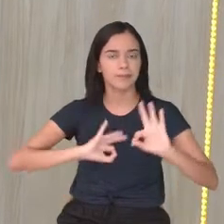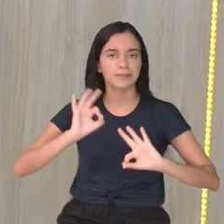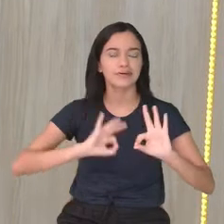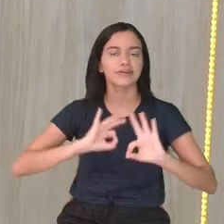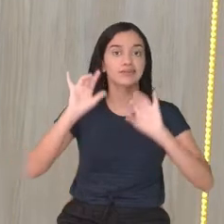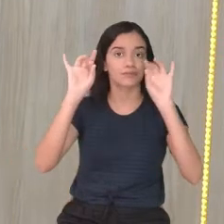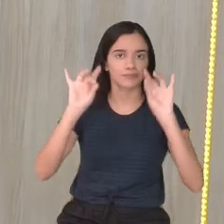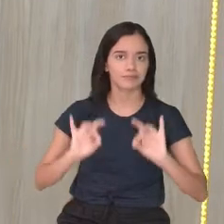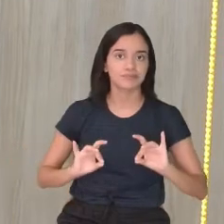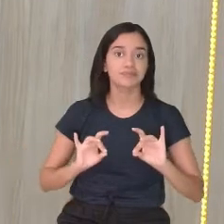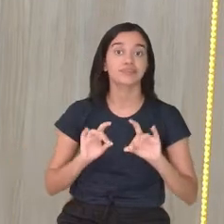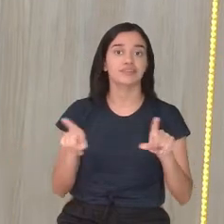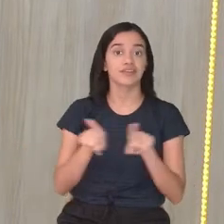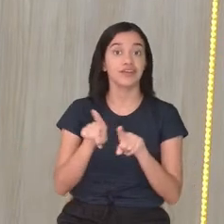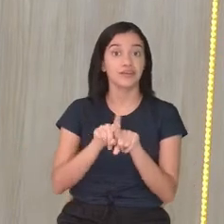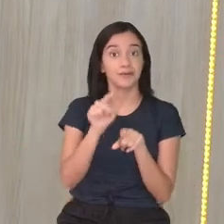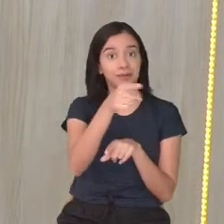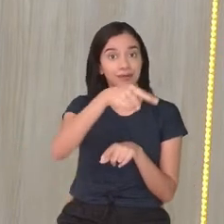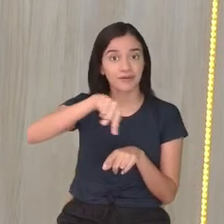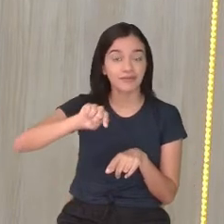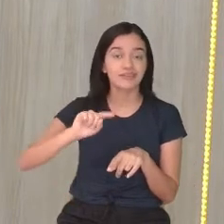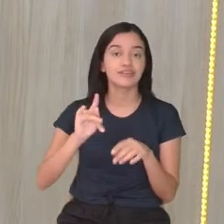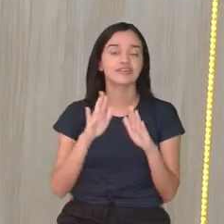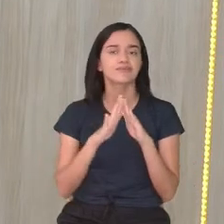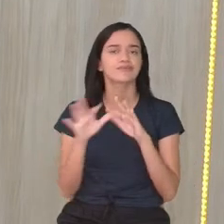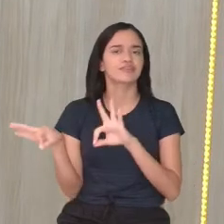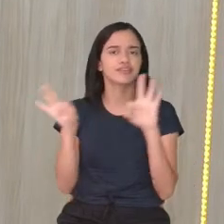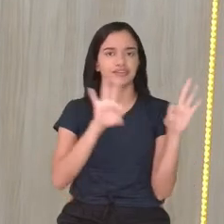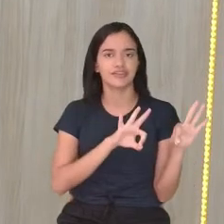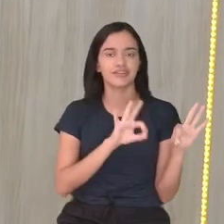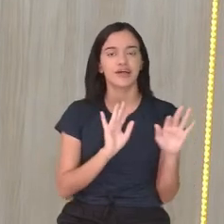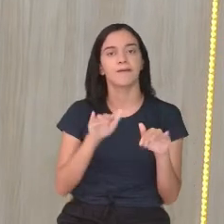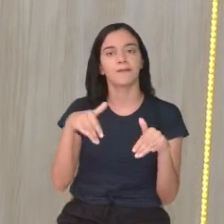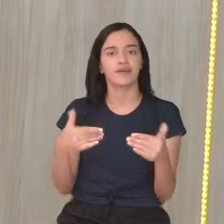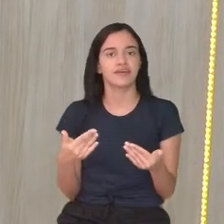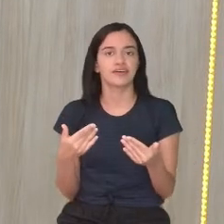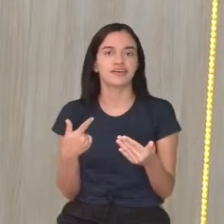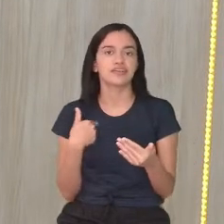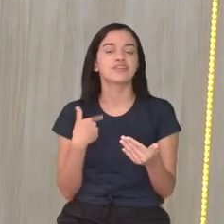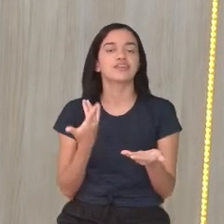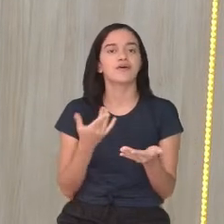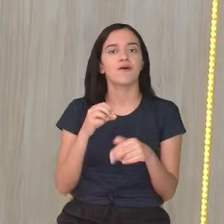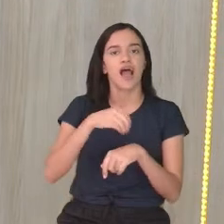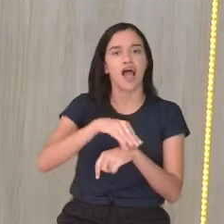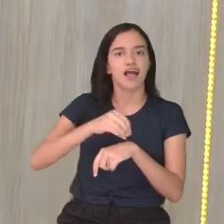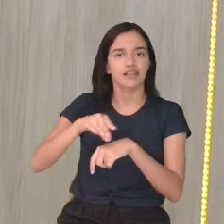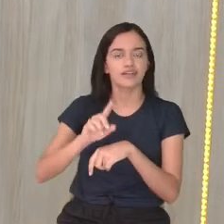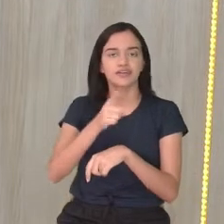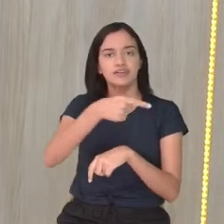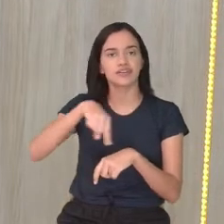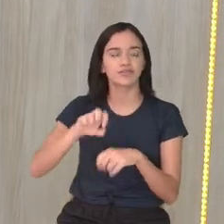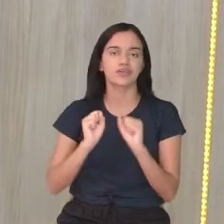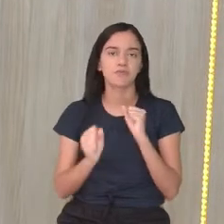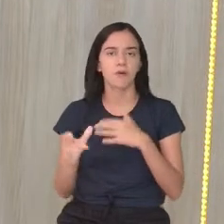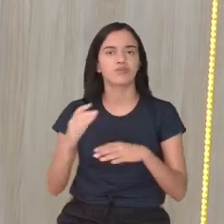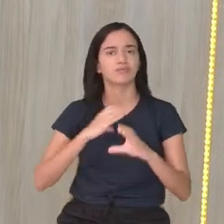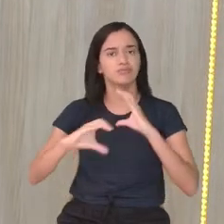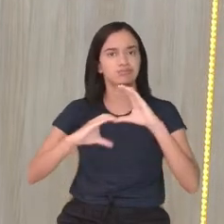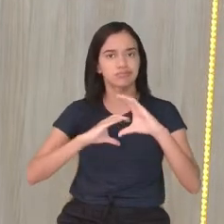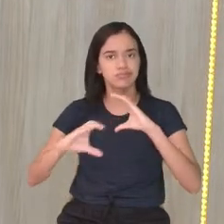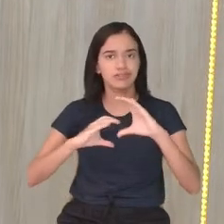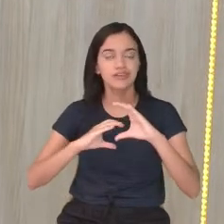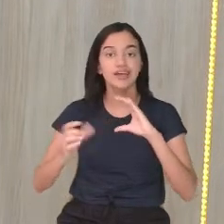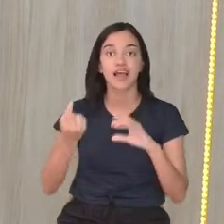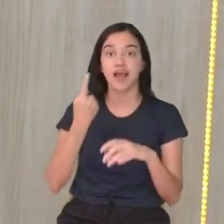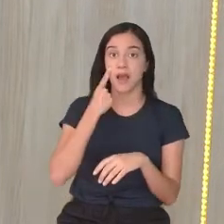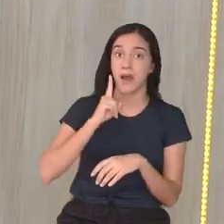carinho e exclusivamente para vocês aí que estão nos assistindo. Então, fica aí essa dica para que vocês possam se comunicar. Então,